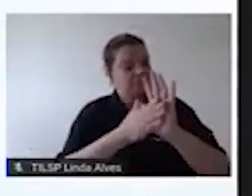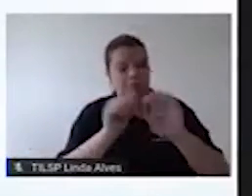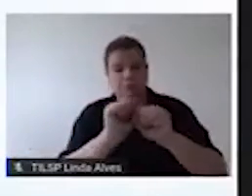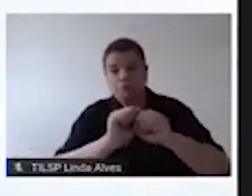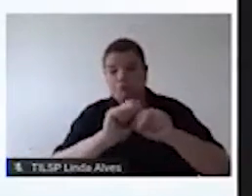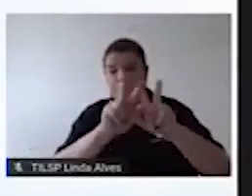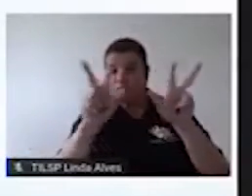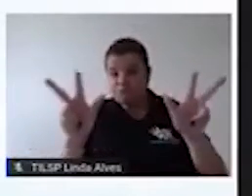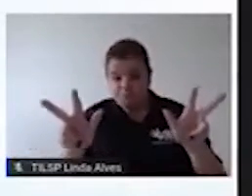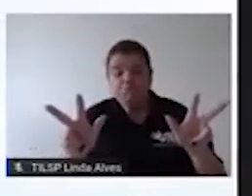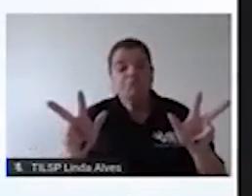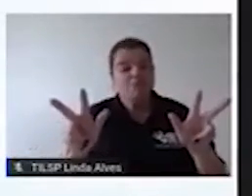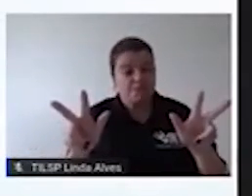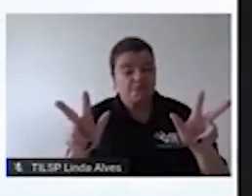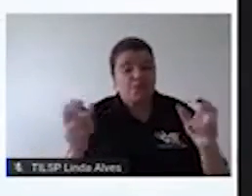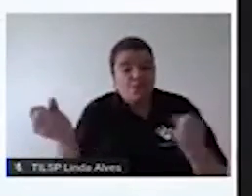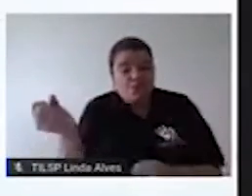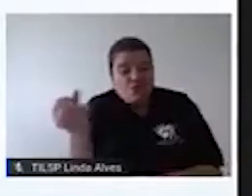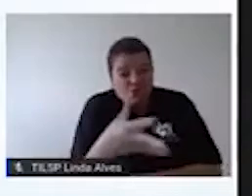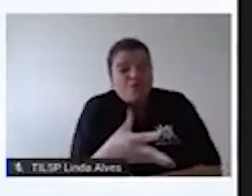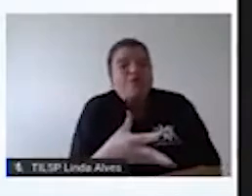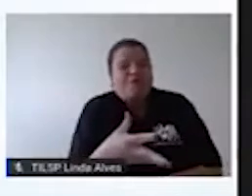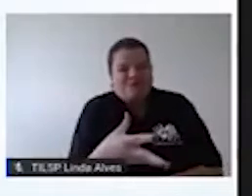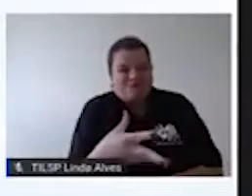moderna, é um instrumento